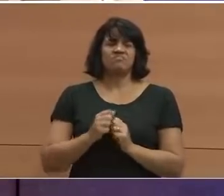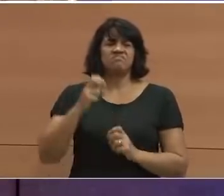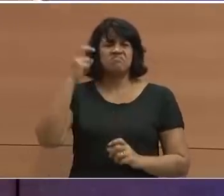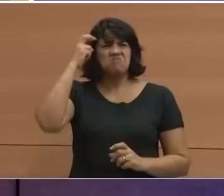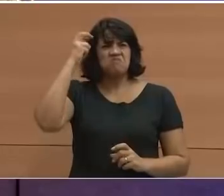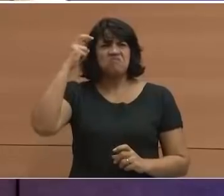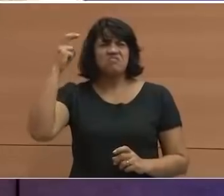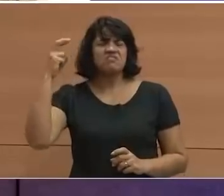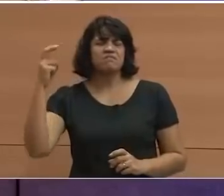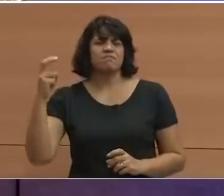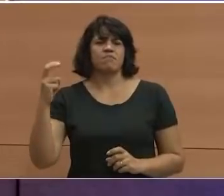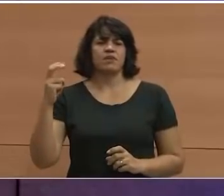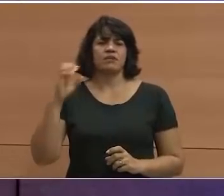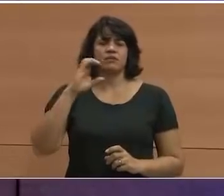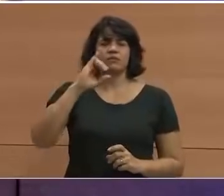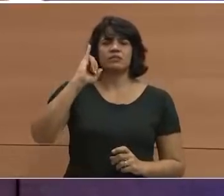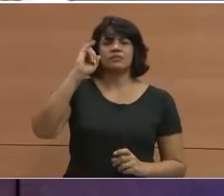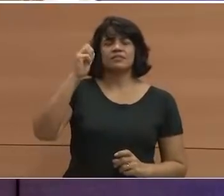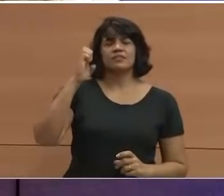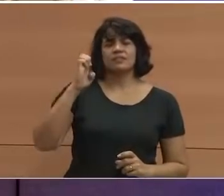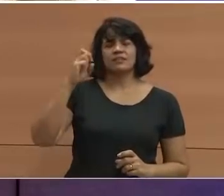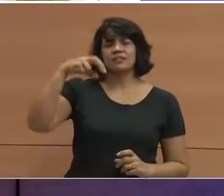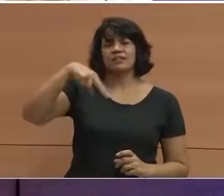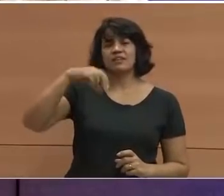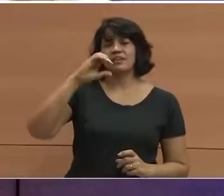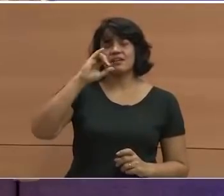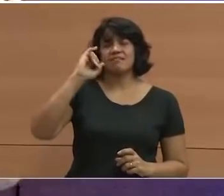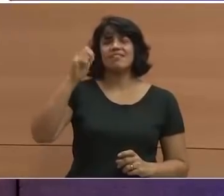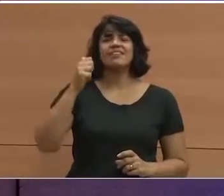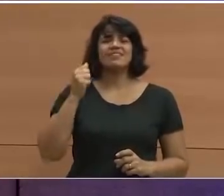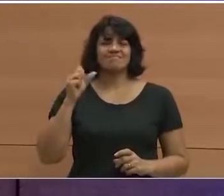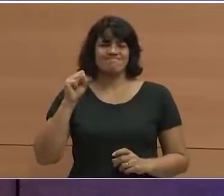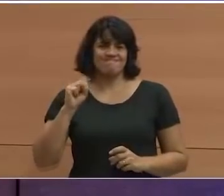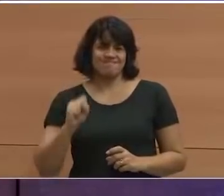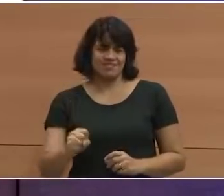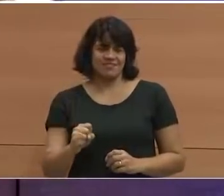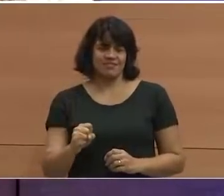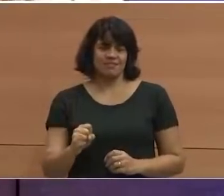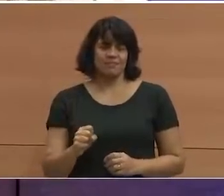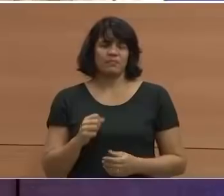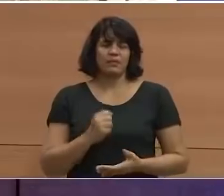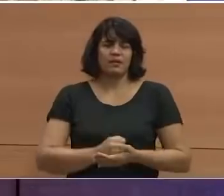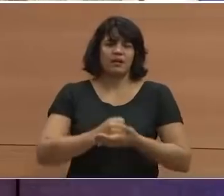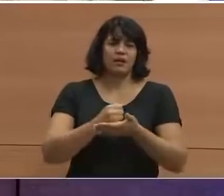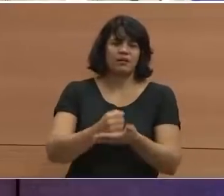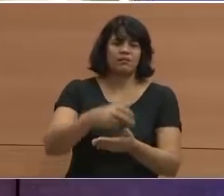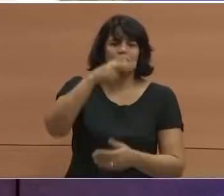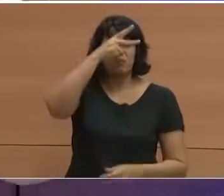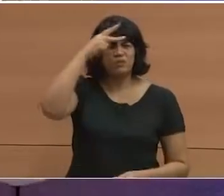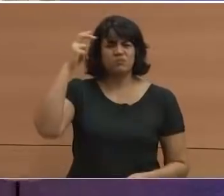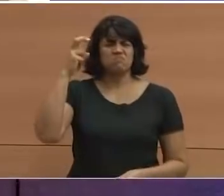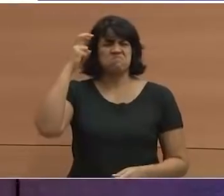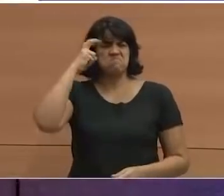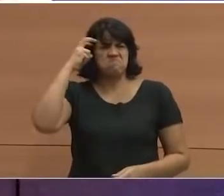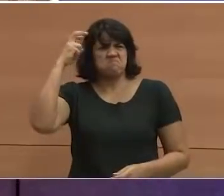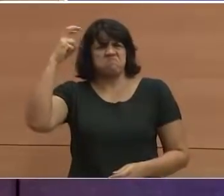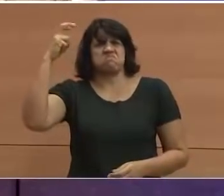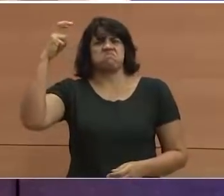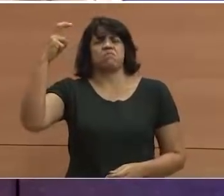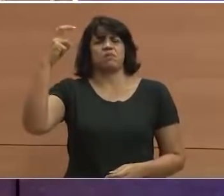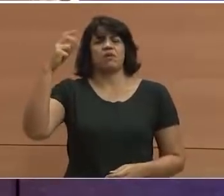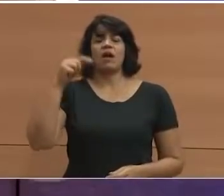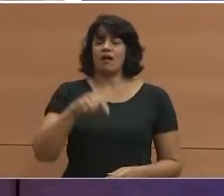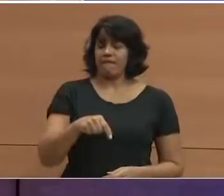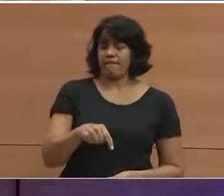no falar, na oratória, no poder do convencimento humano, né, na sabedoria humana. Ali é